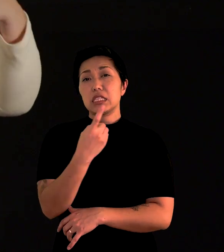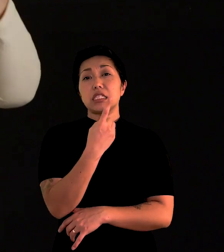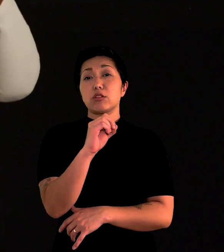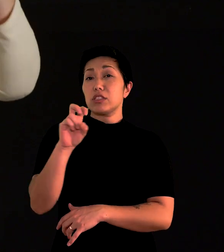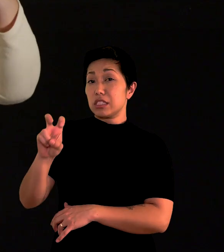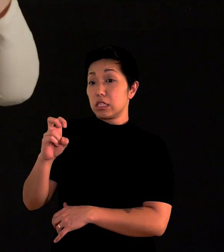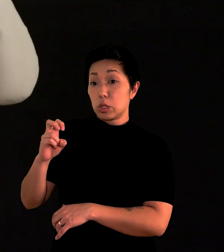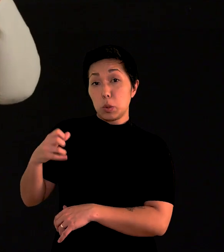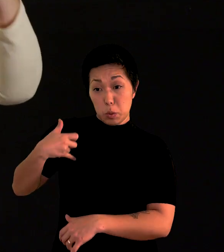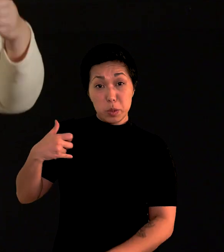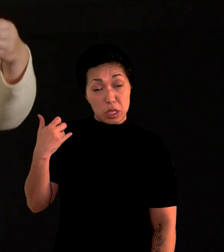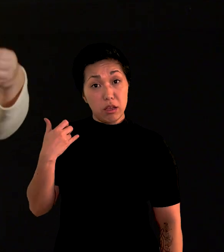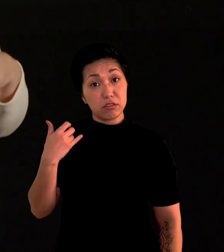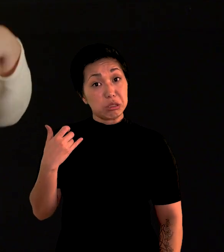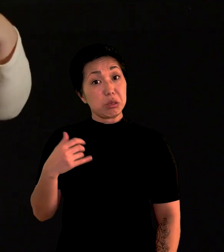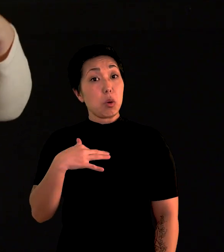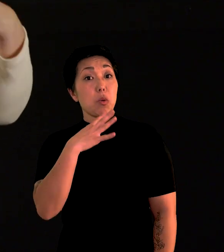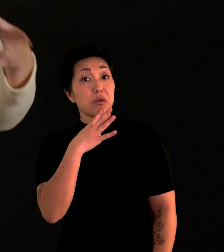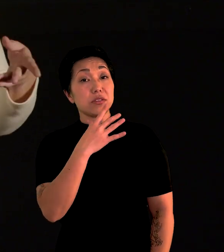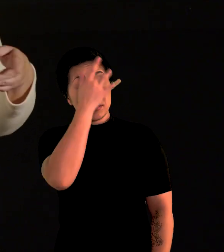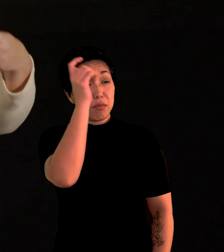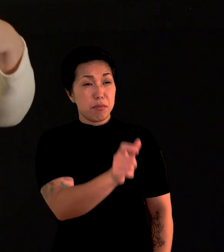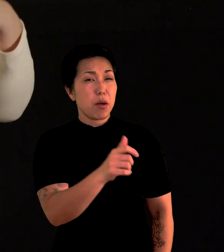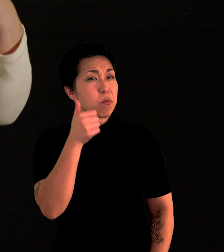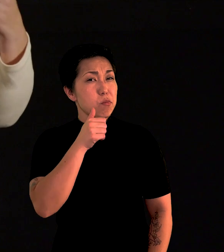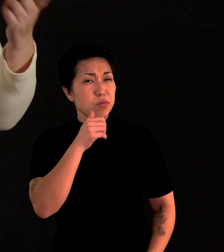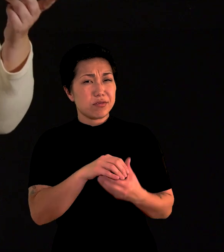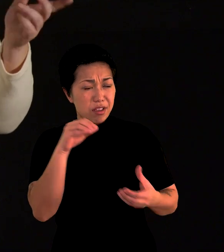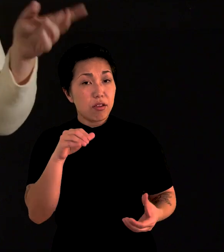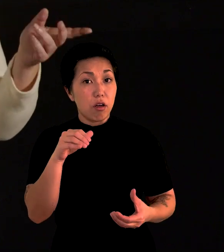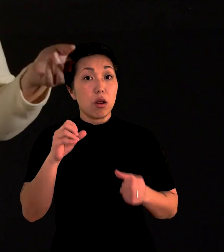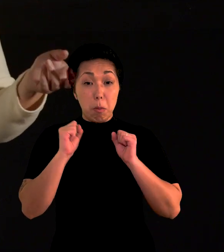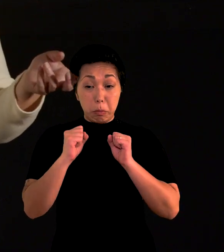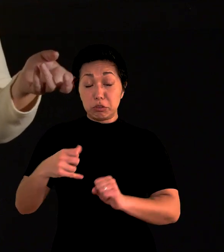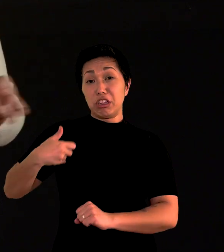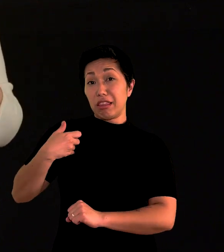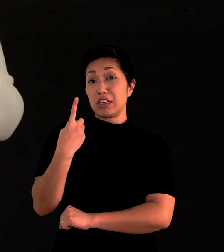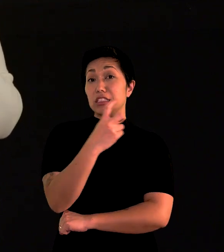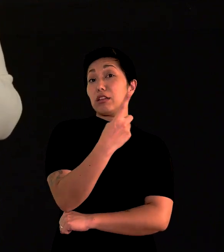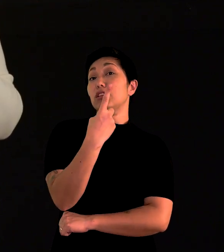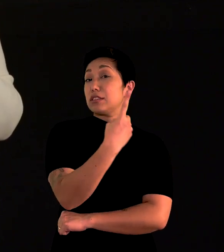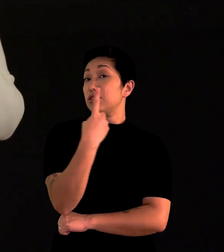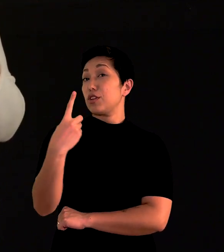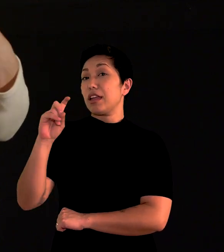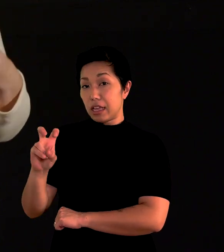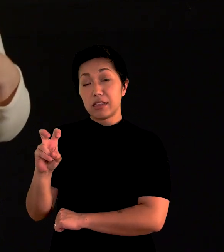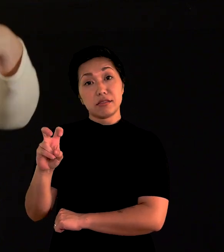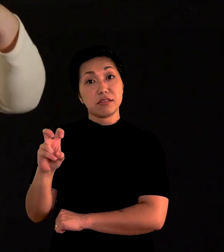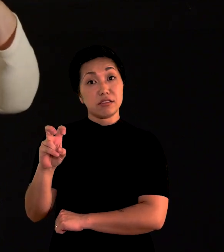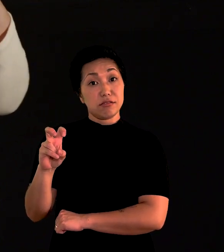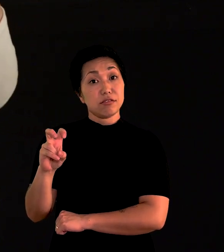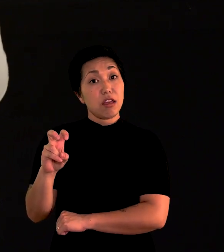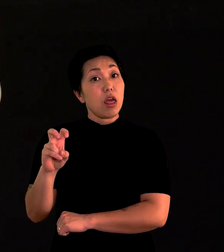a média assim, é de 100, 105 anos. Eu conheci uma senhora que poderia ter chegado até 115 anos. Então, assim, são